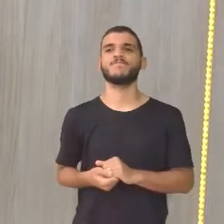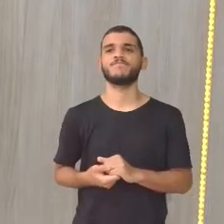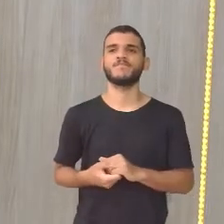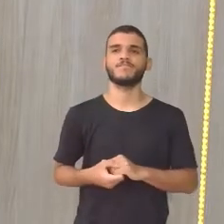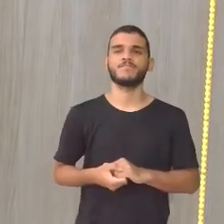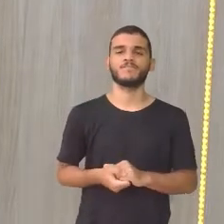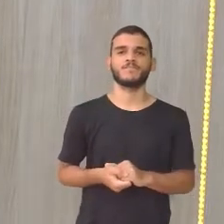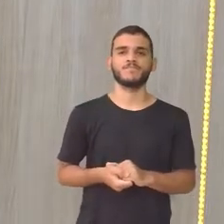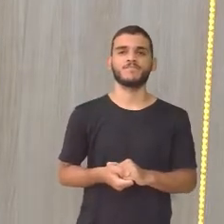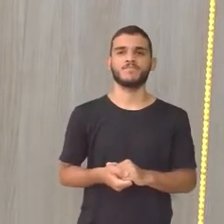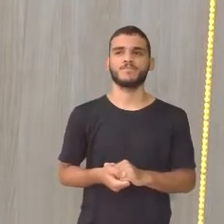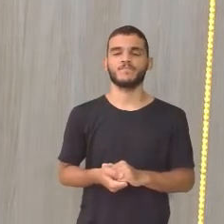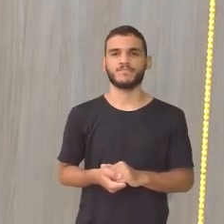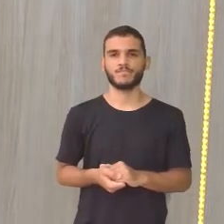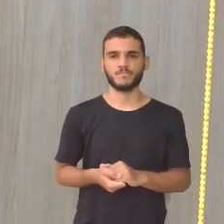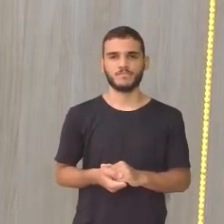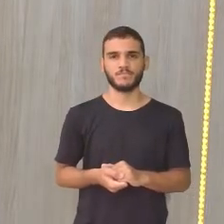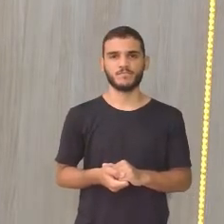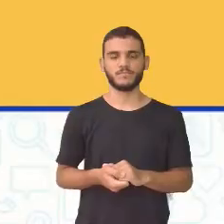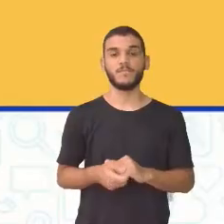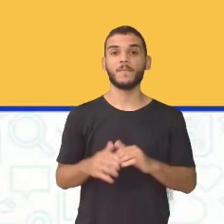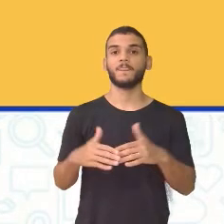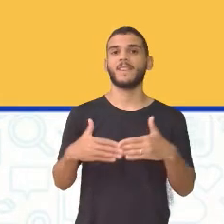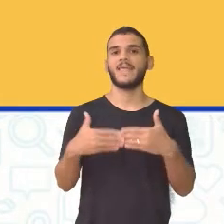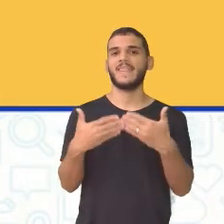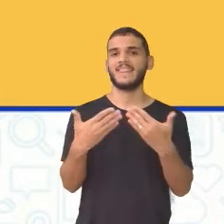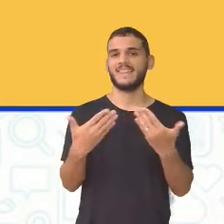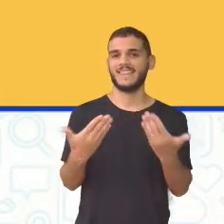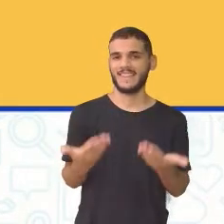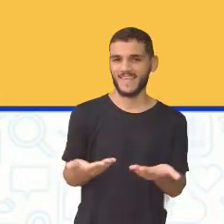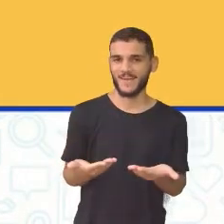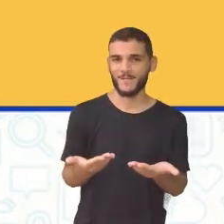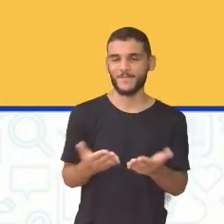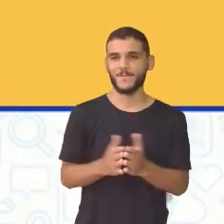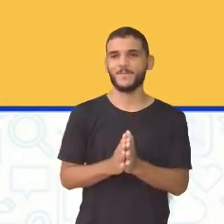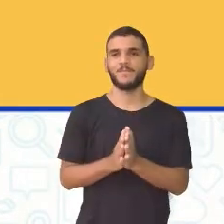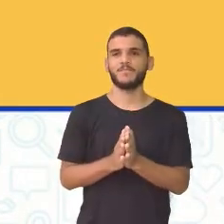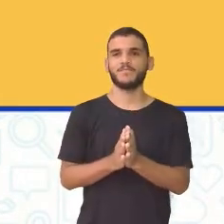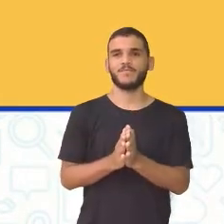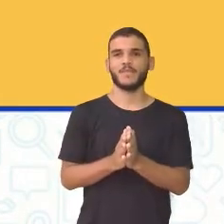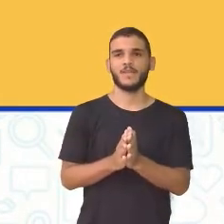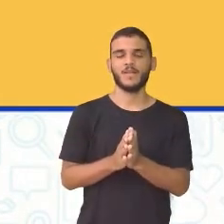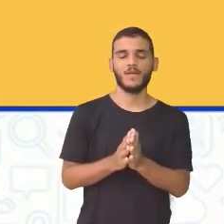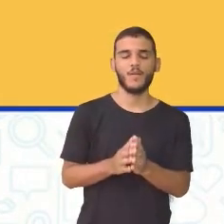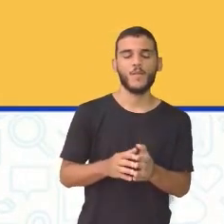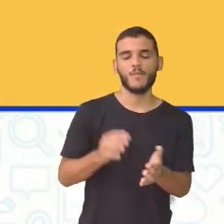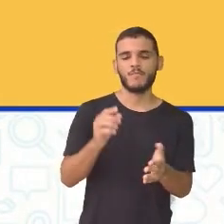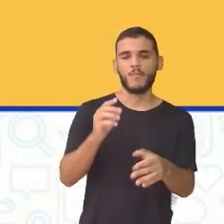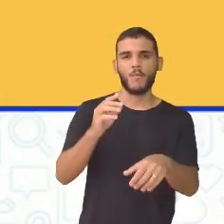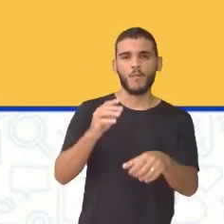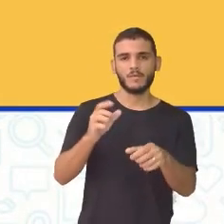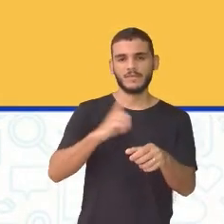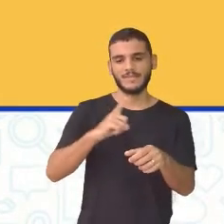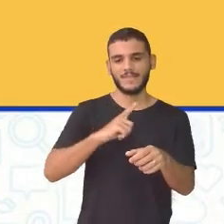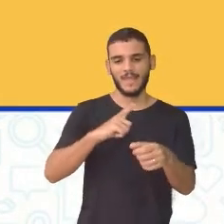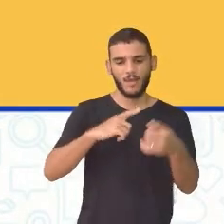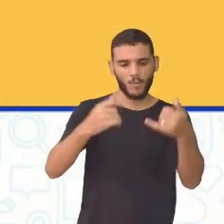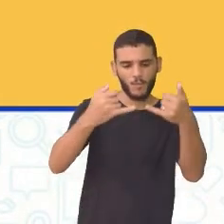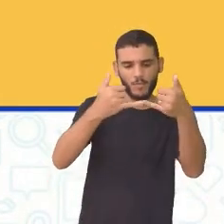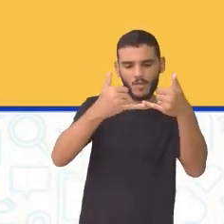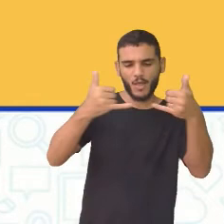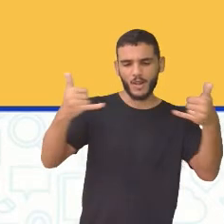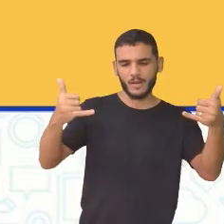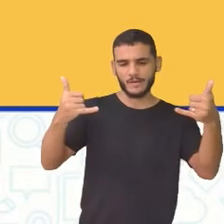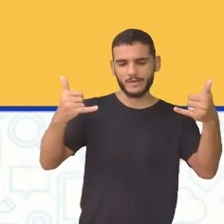Então, acho que o espaço em branco é para o leitor poder ficar pensando bem no